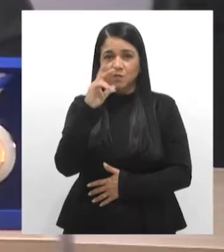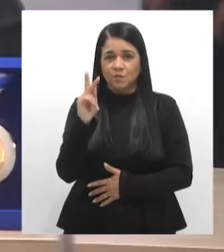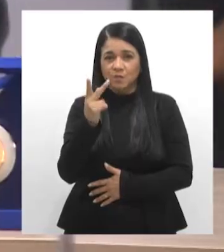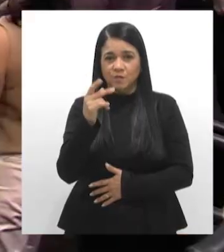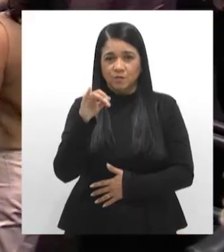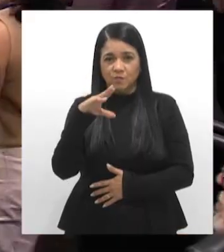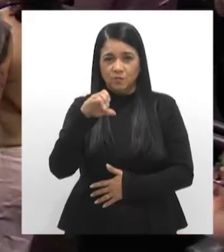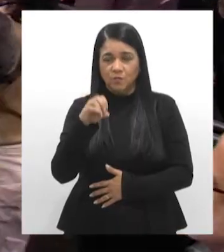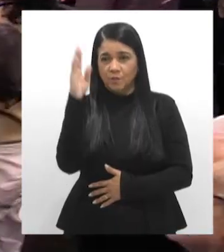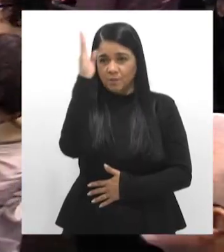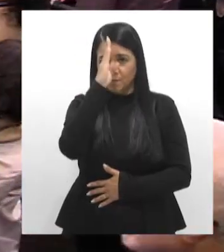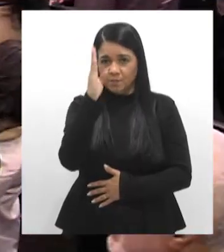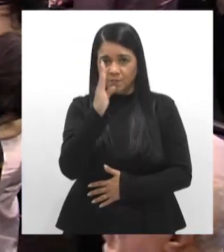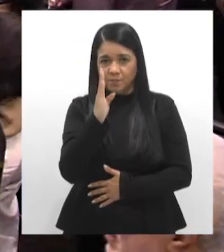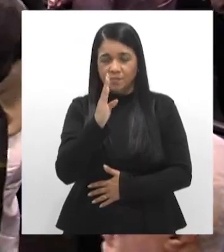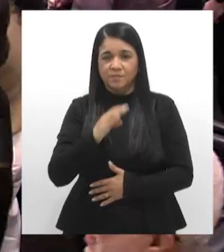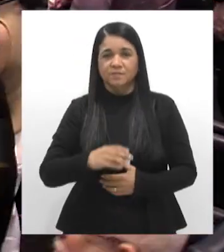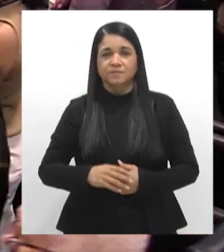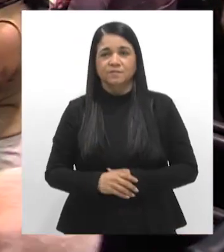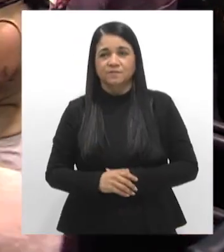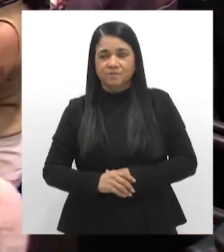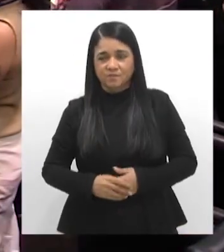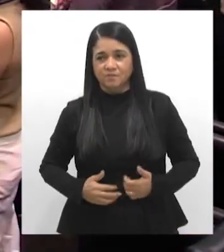hino nacional brasileiro.